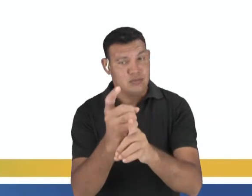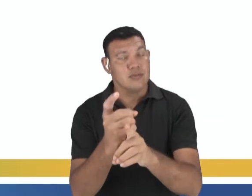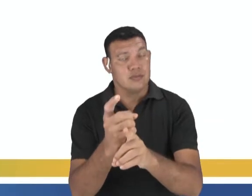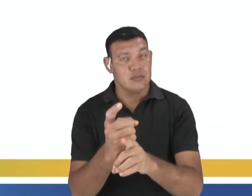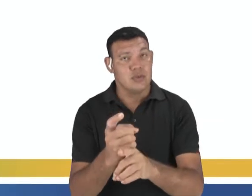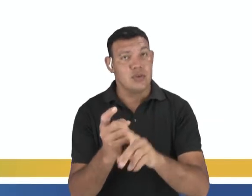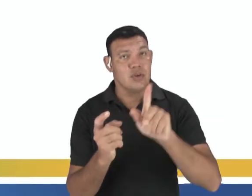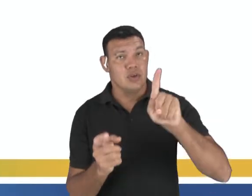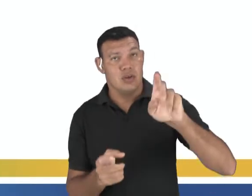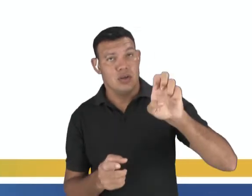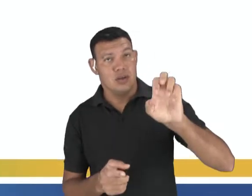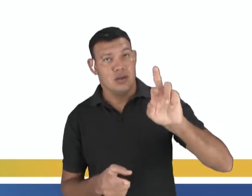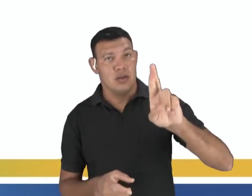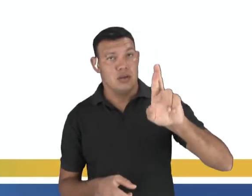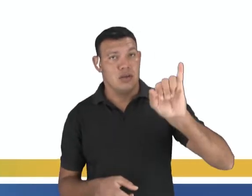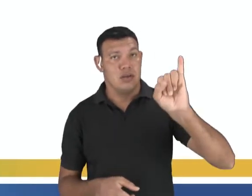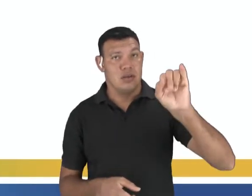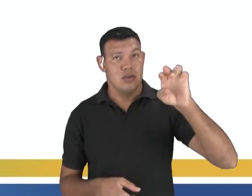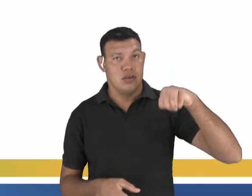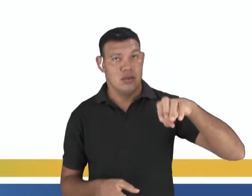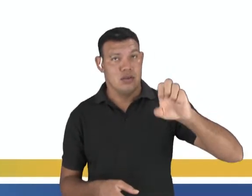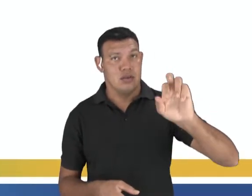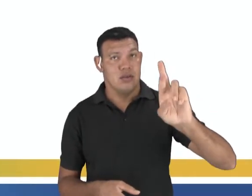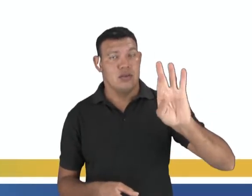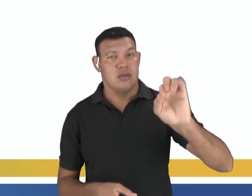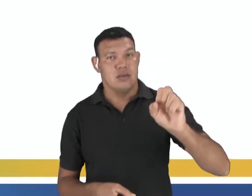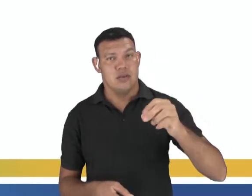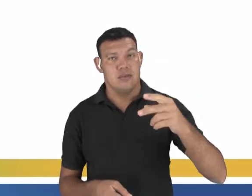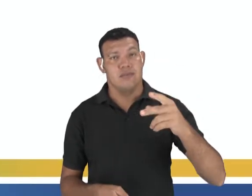perímetro, correto? Então, quando eu estou falando de um polígono,